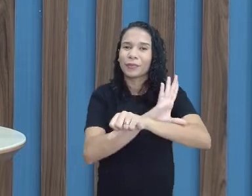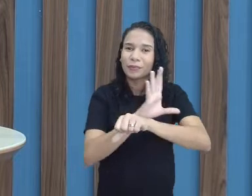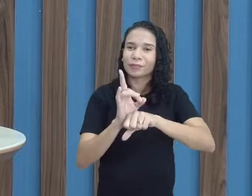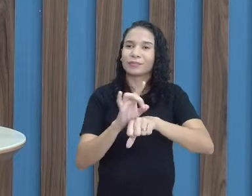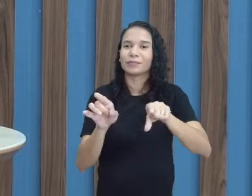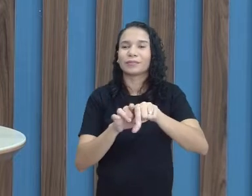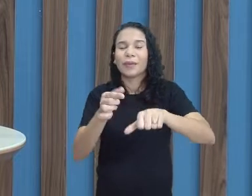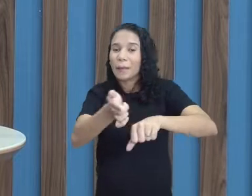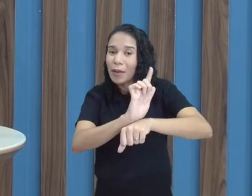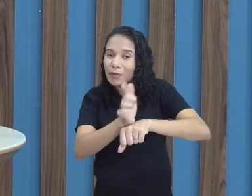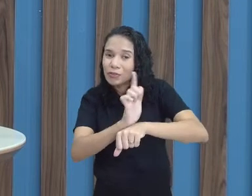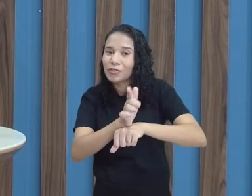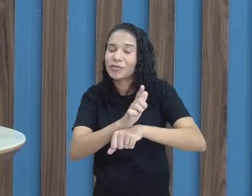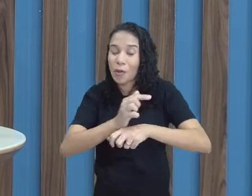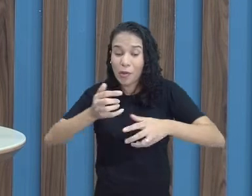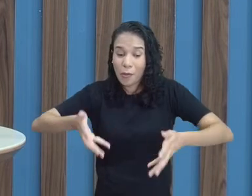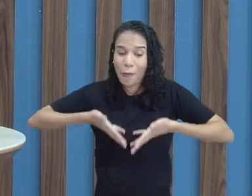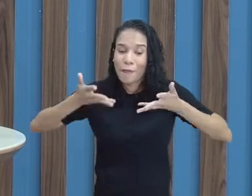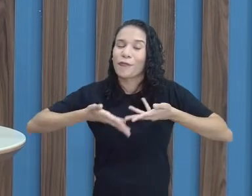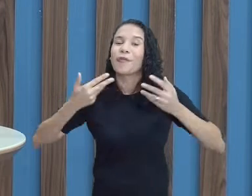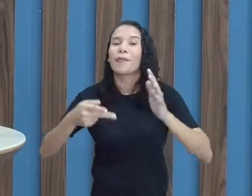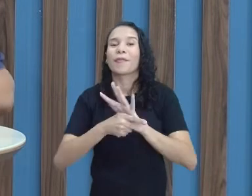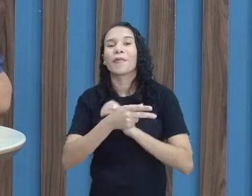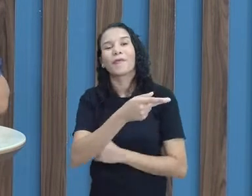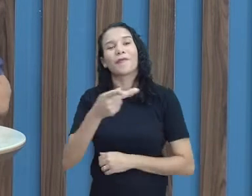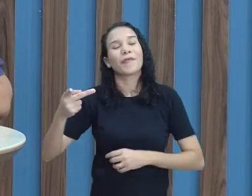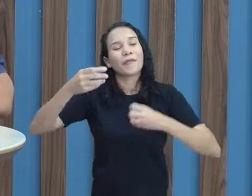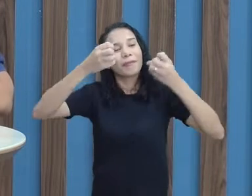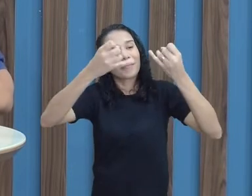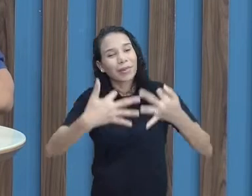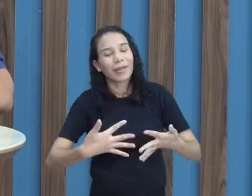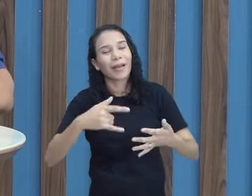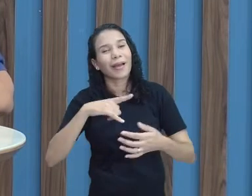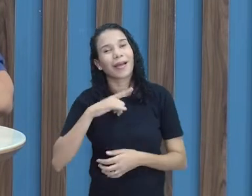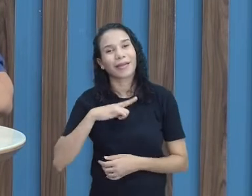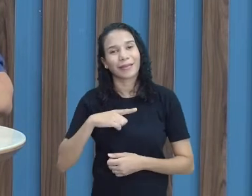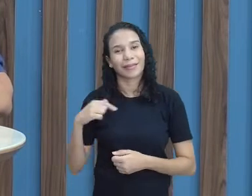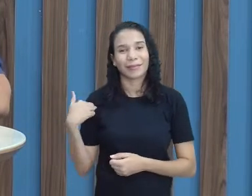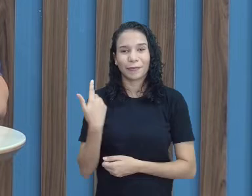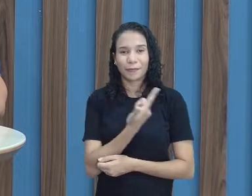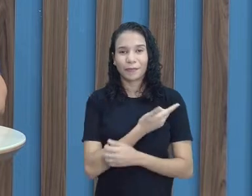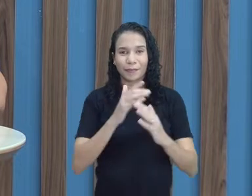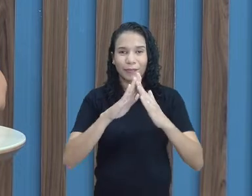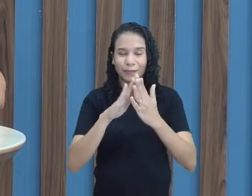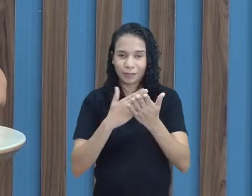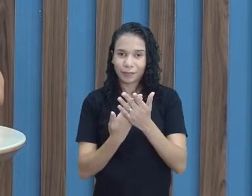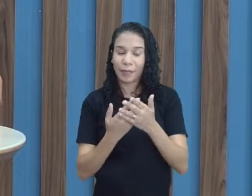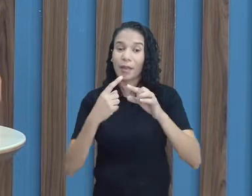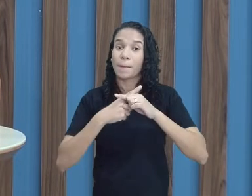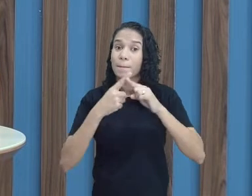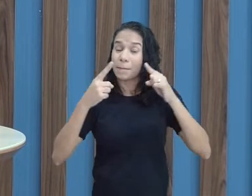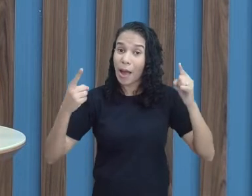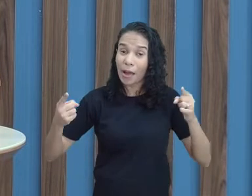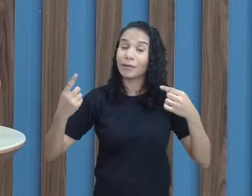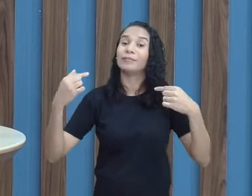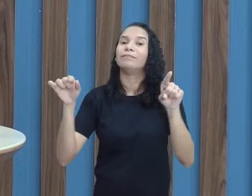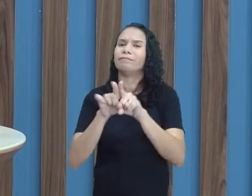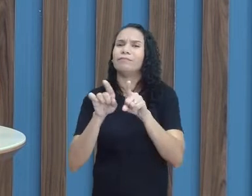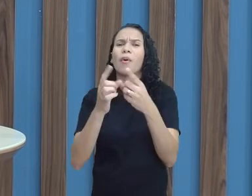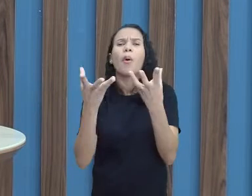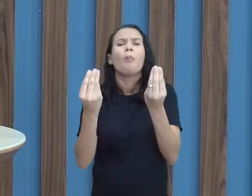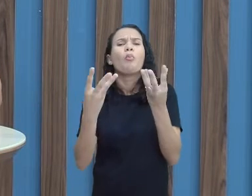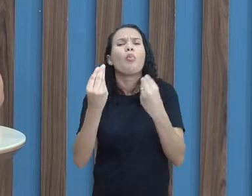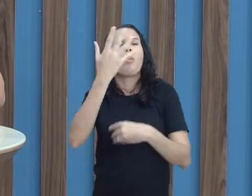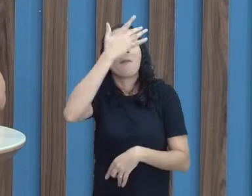e gestores pelo incentivo aí de falar para vocês a respeito da nossa escola. Mas, Carol, eu acho que tem muita